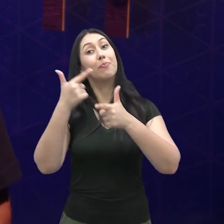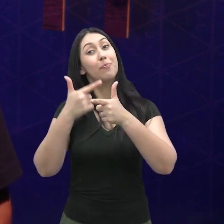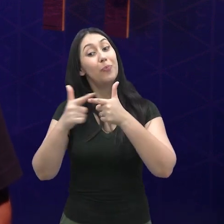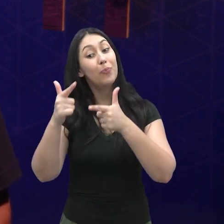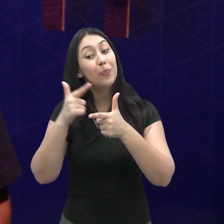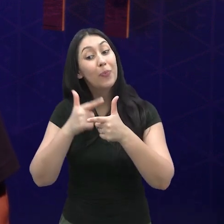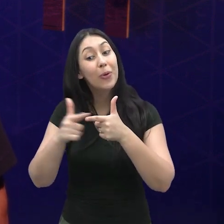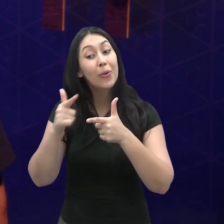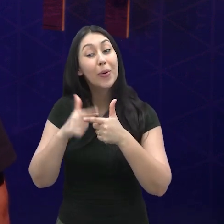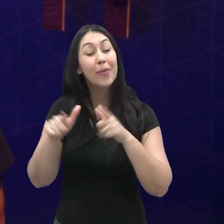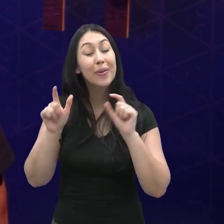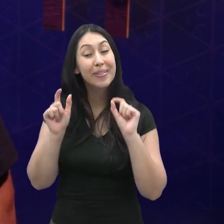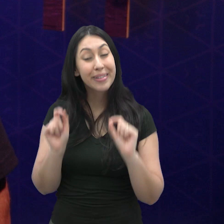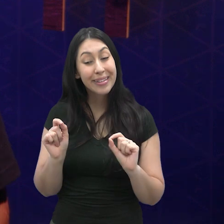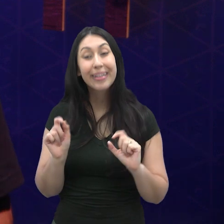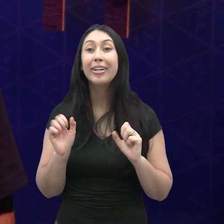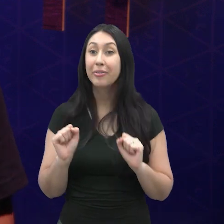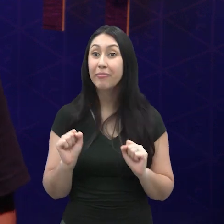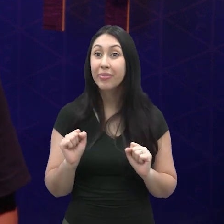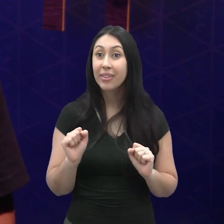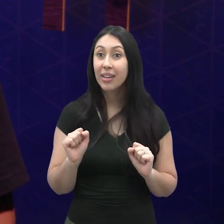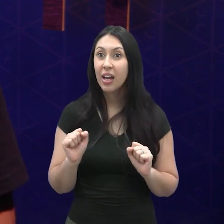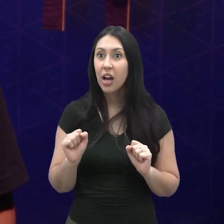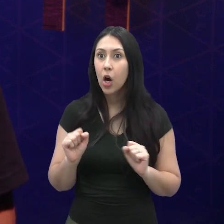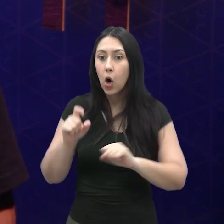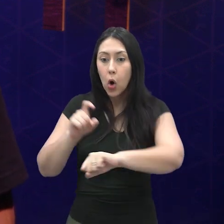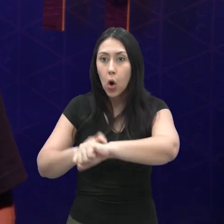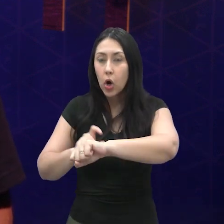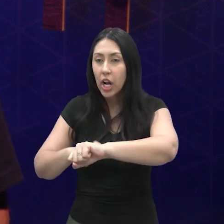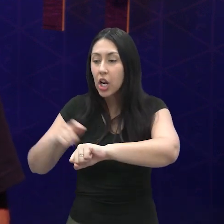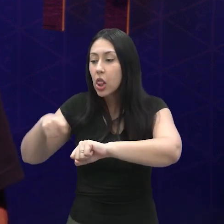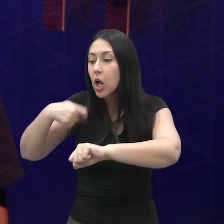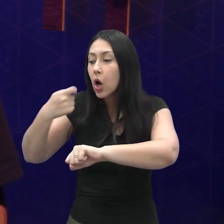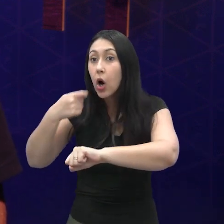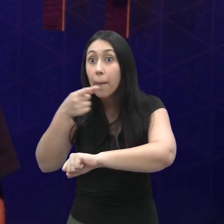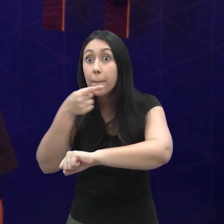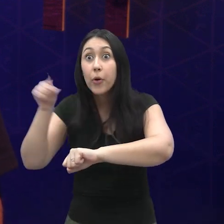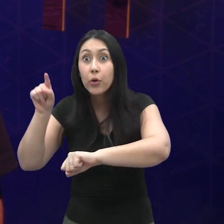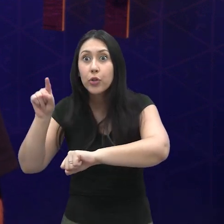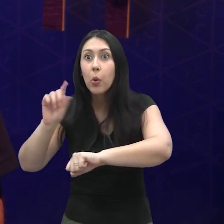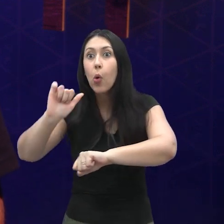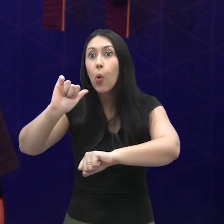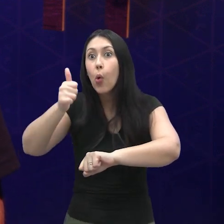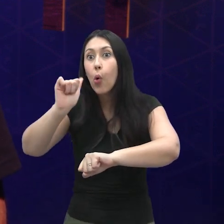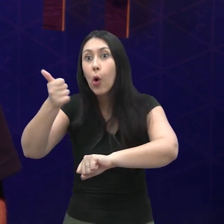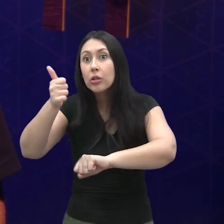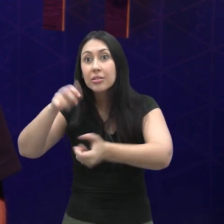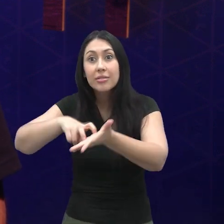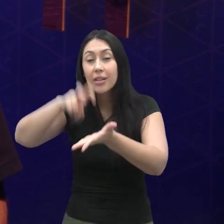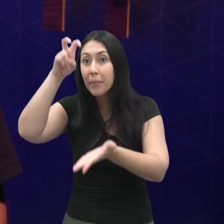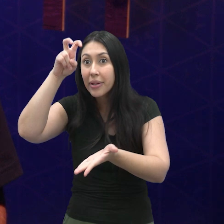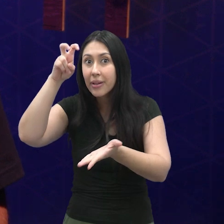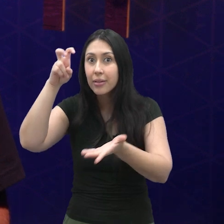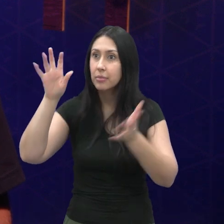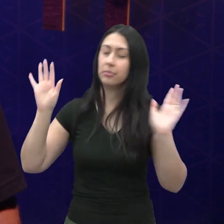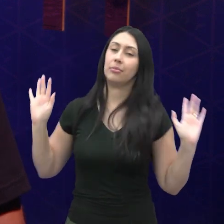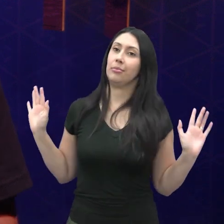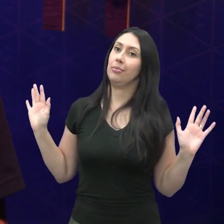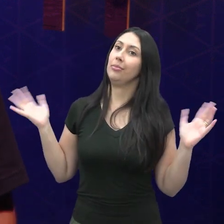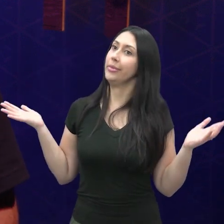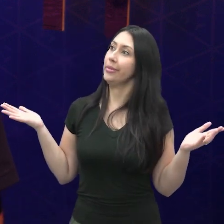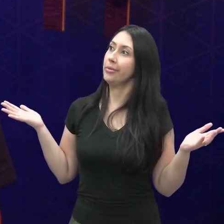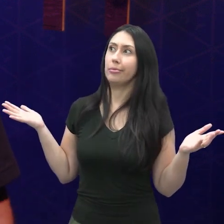começa a ficar meio bizarro. Última alimentação dele, refeição dele do dia é às 11 horas da manhã.